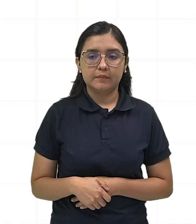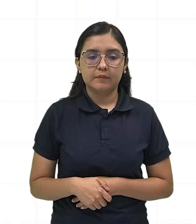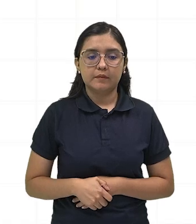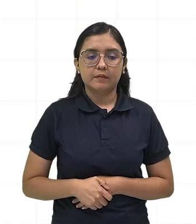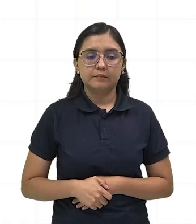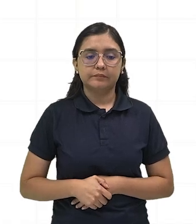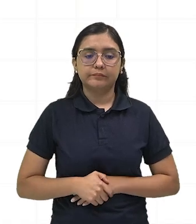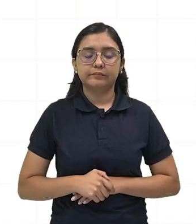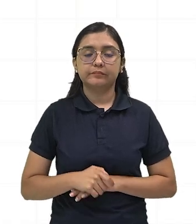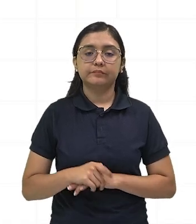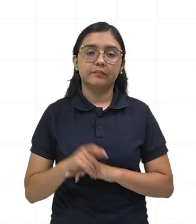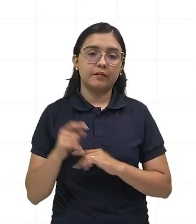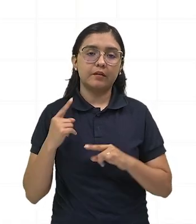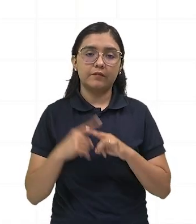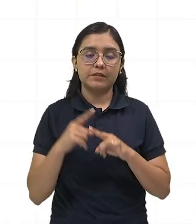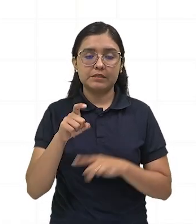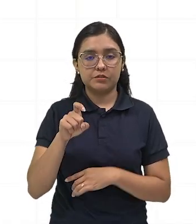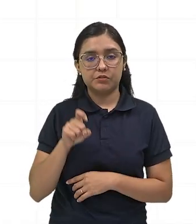vezes X.